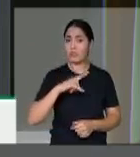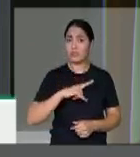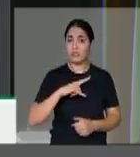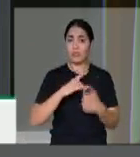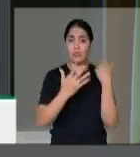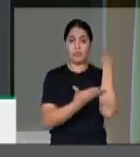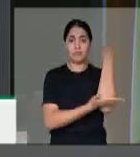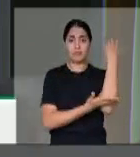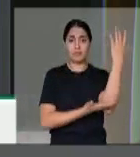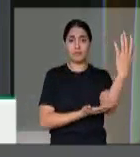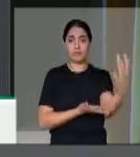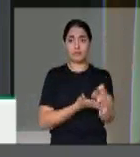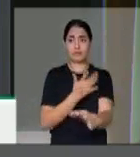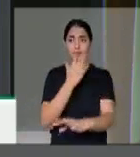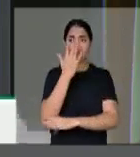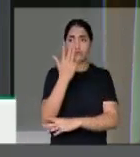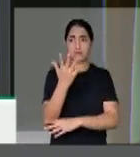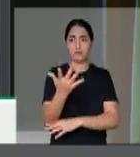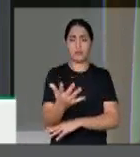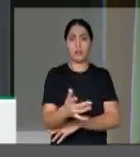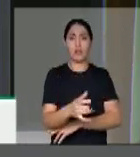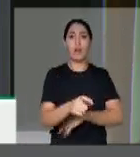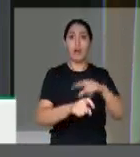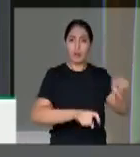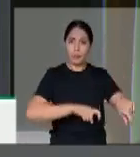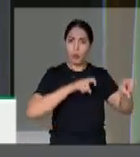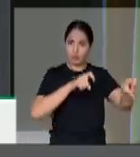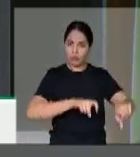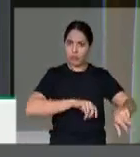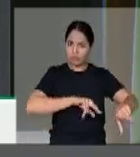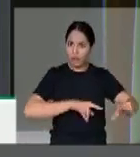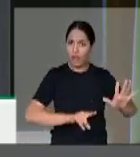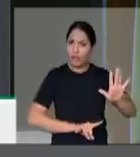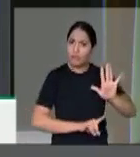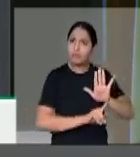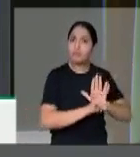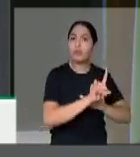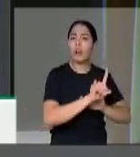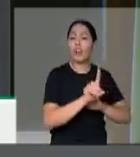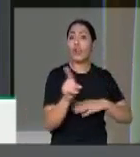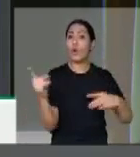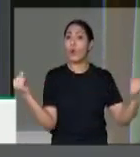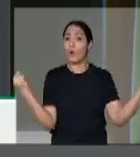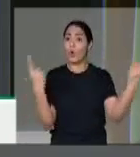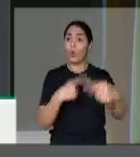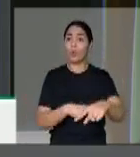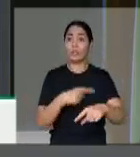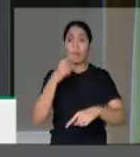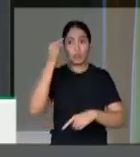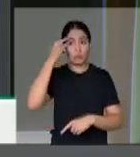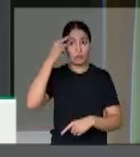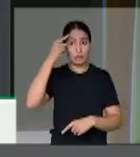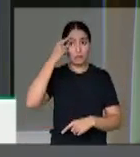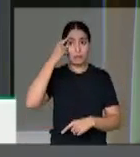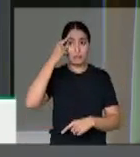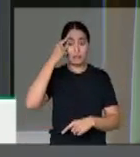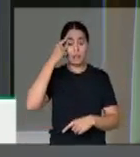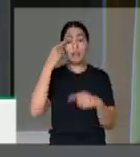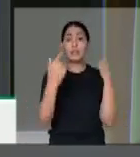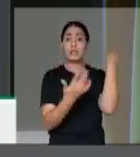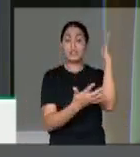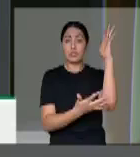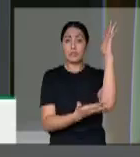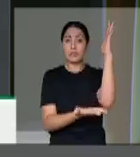assim, a produção agropecuária brasileira cresceu. Ao contrário do que se pensa, o